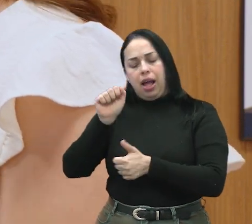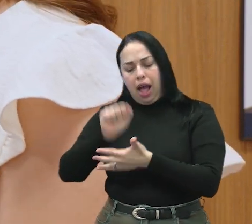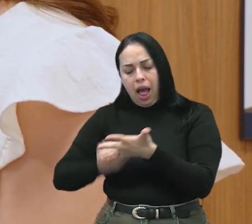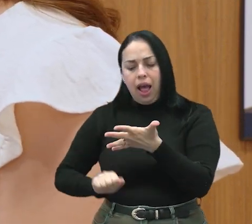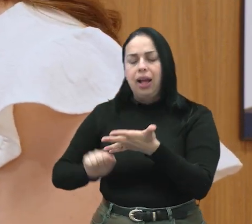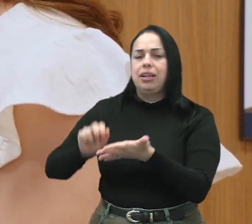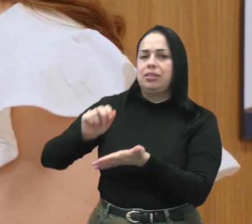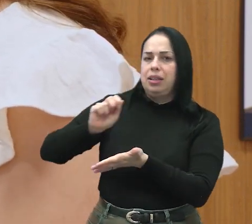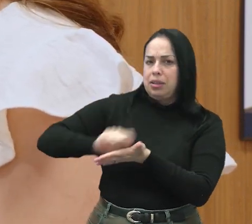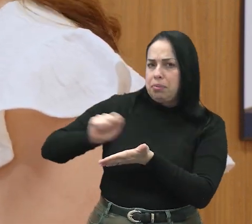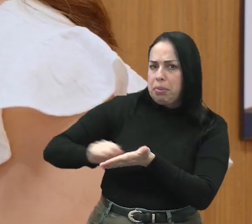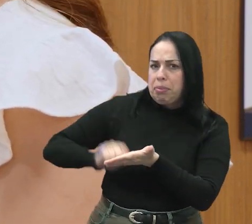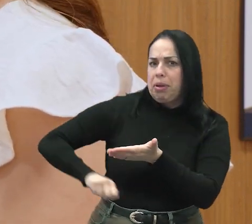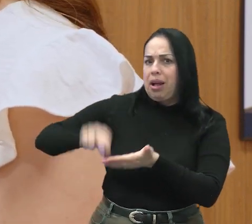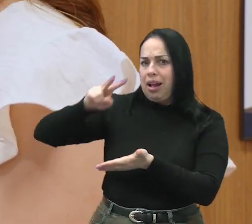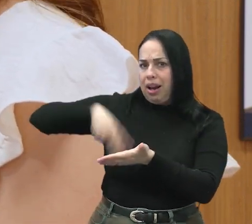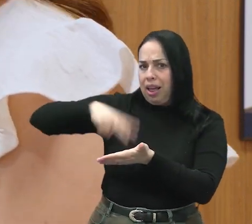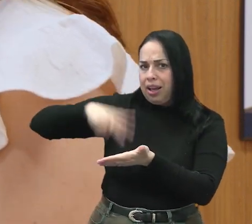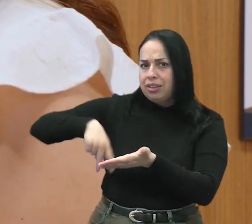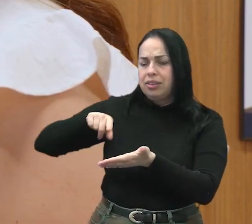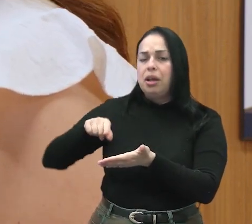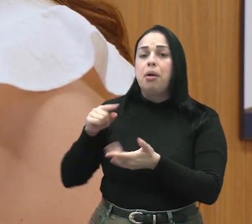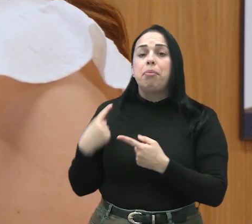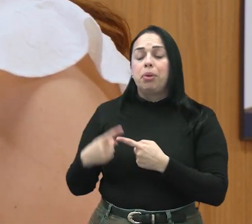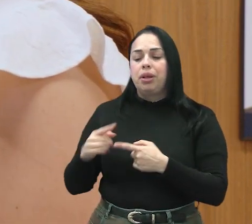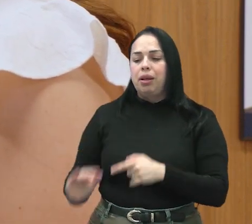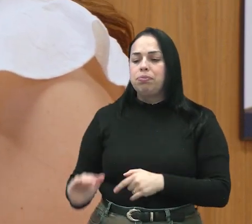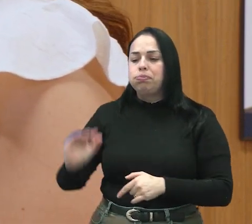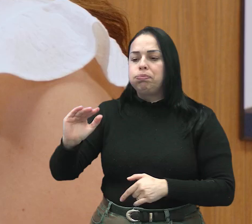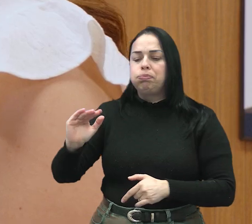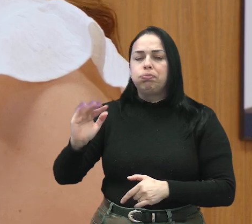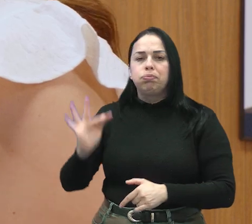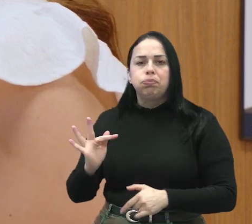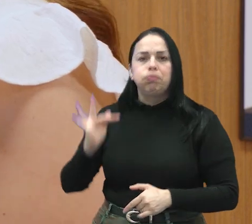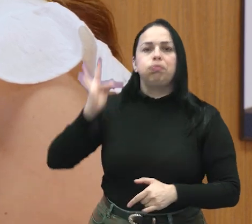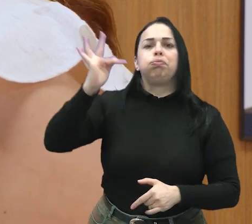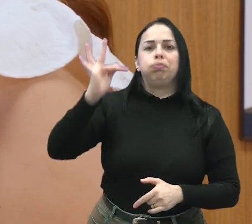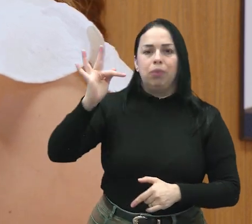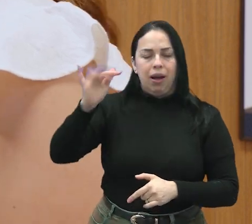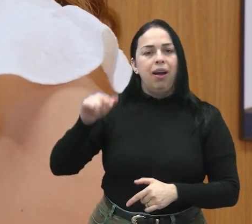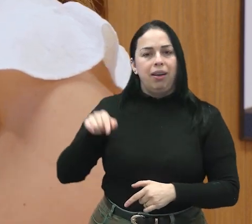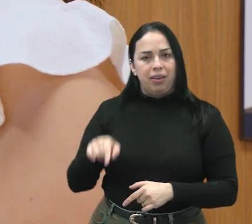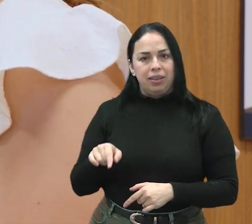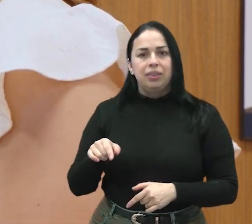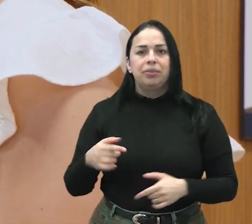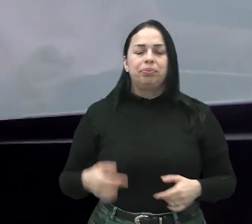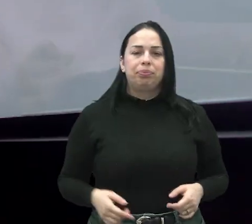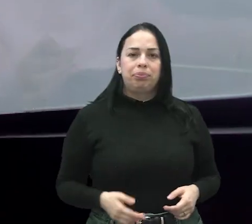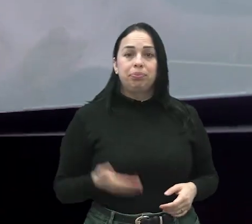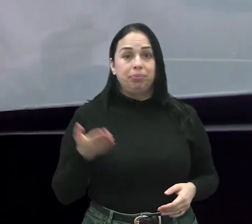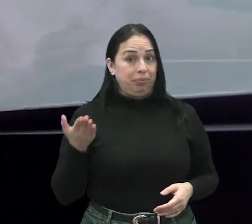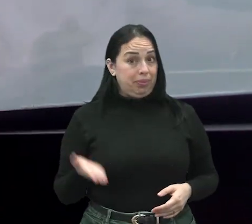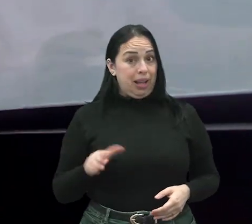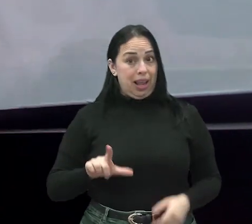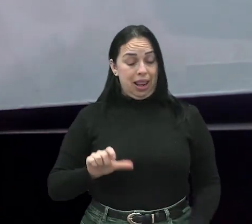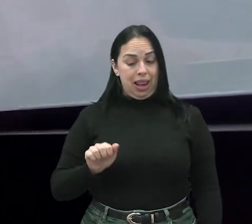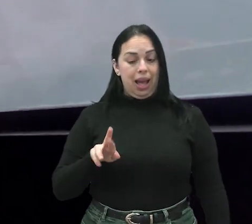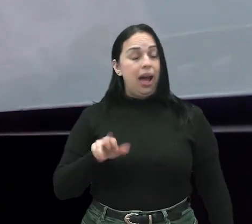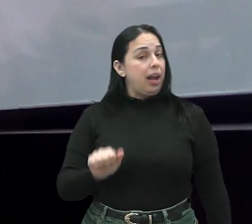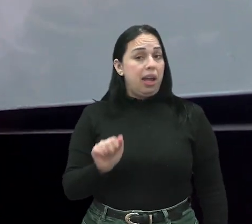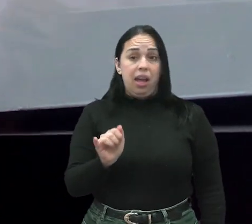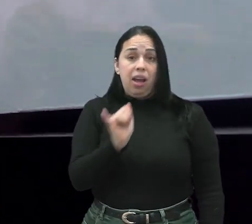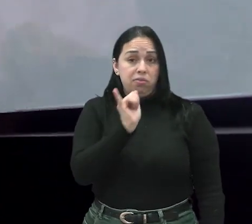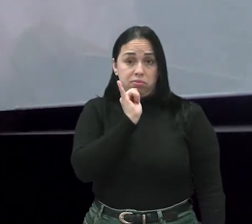infância, porque tudo que acontece na primeira infância vai impactar a vida da criança pro resto da vida. O caso da Lara é